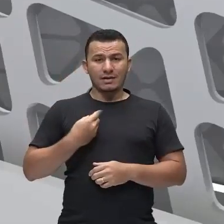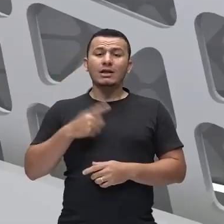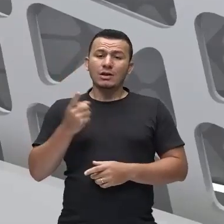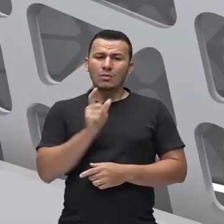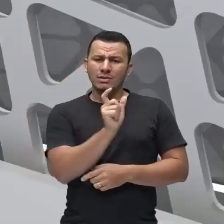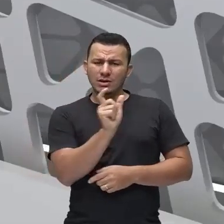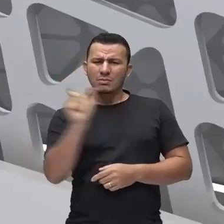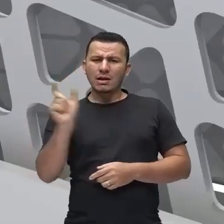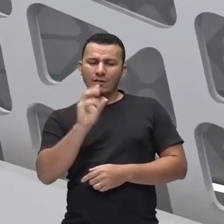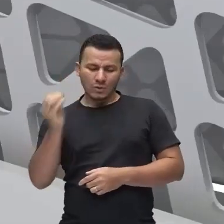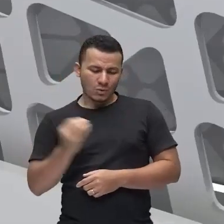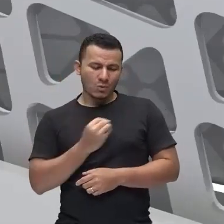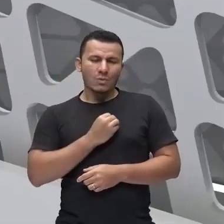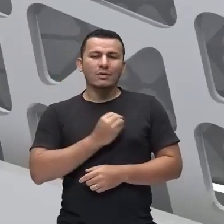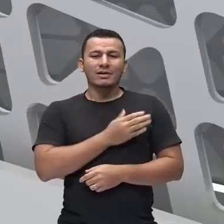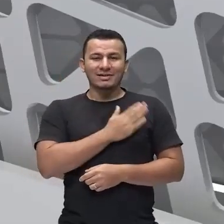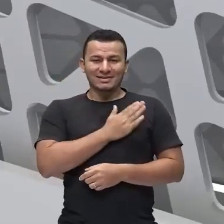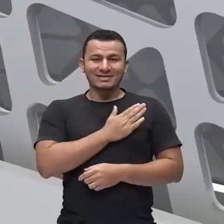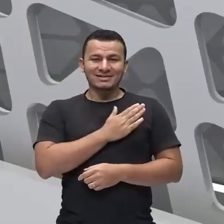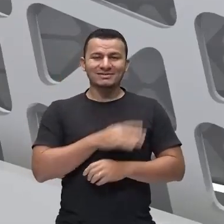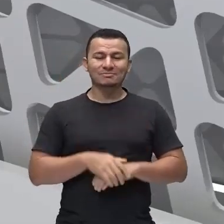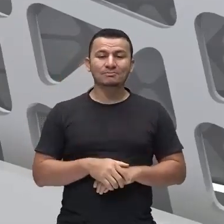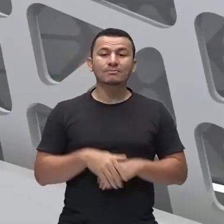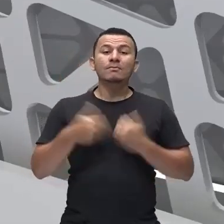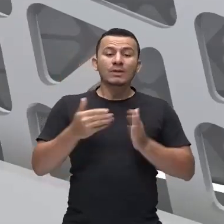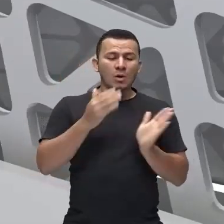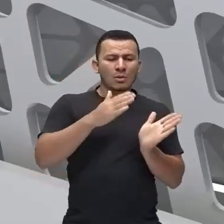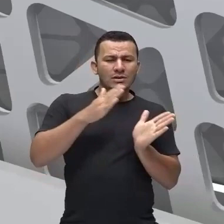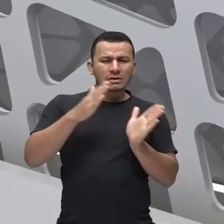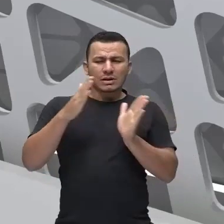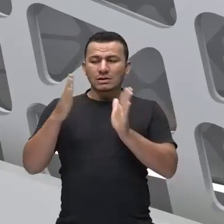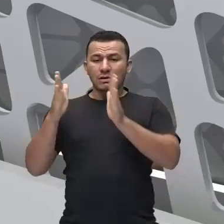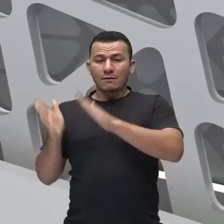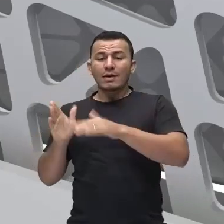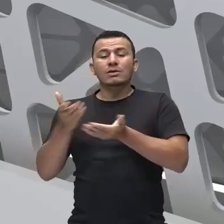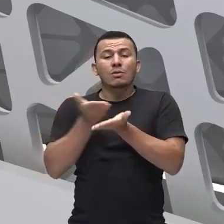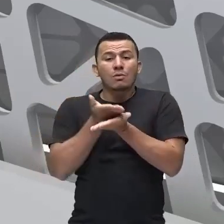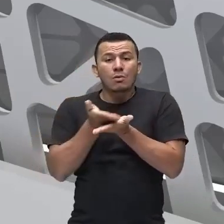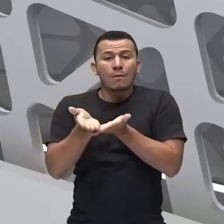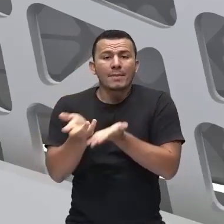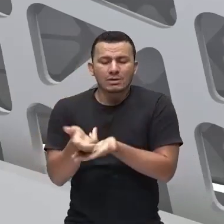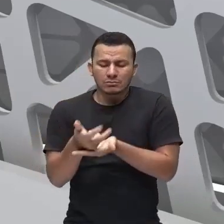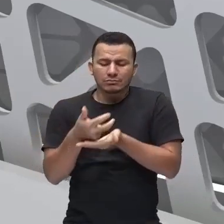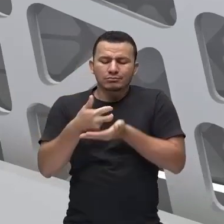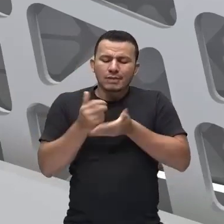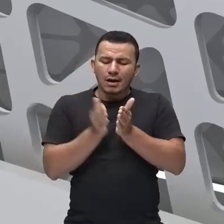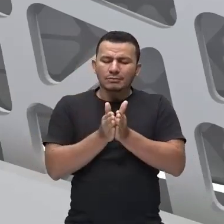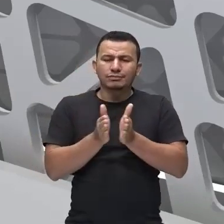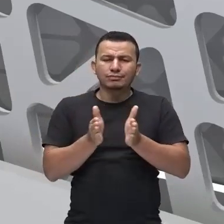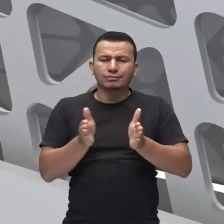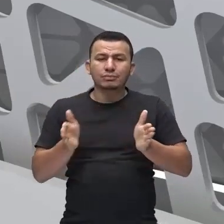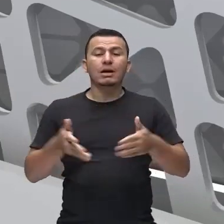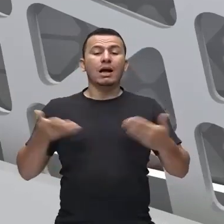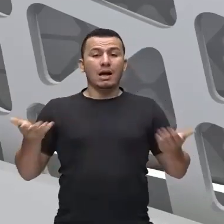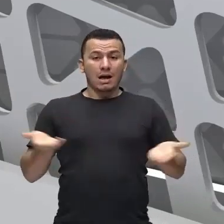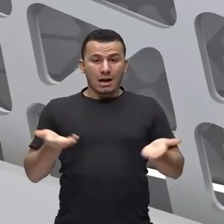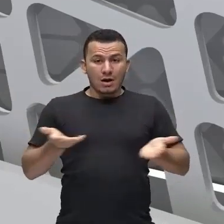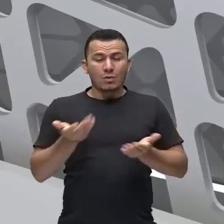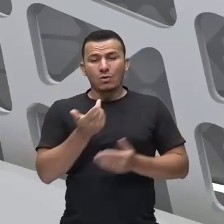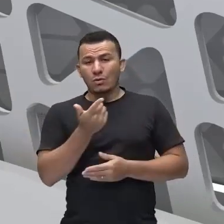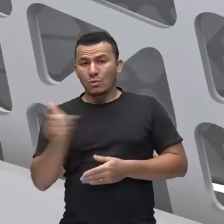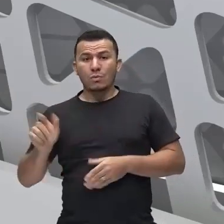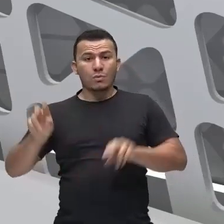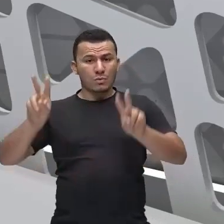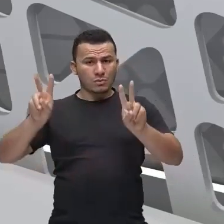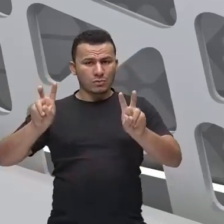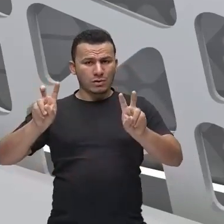coração de vocês, tá? Então, essas fases é o início do desenvolvimento embrionário. E agora a gente vai entender